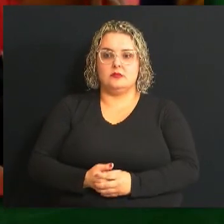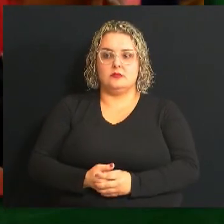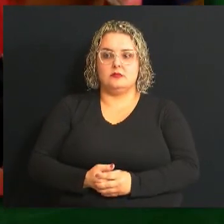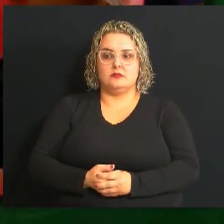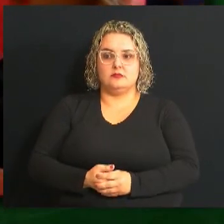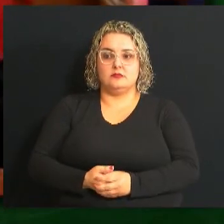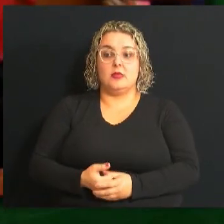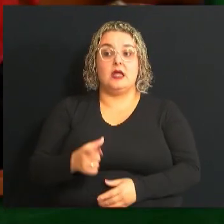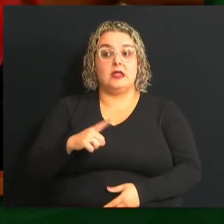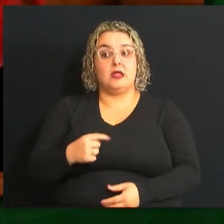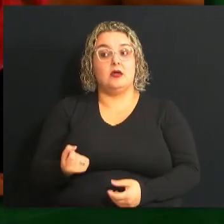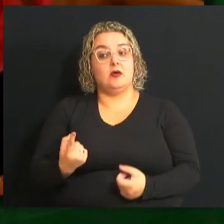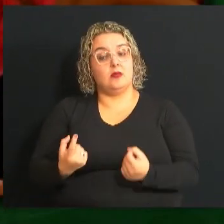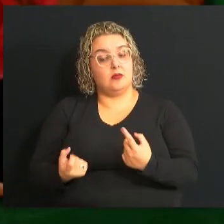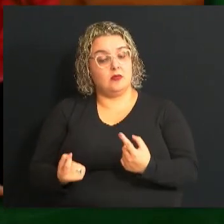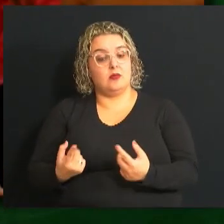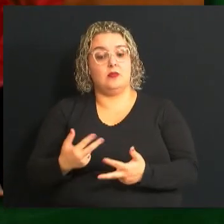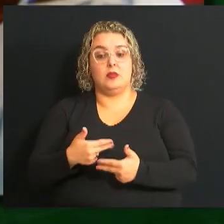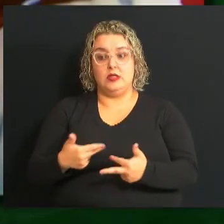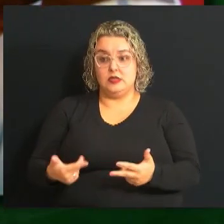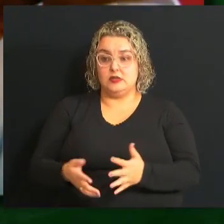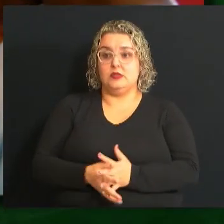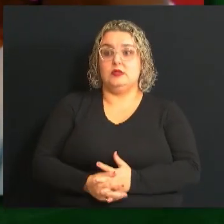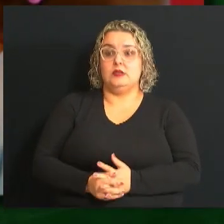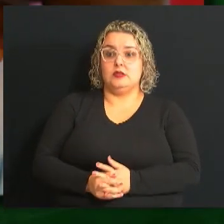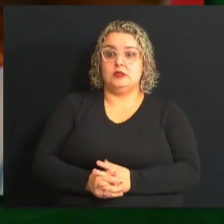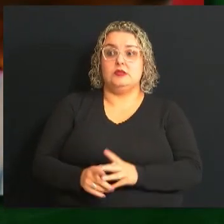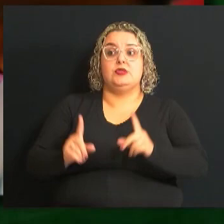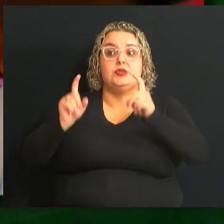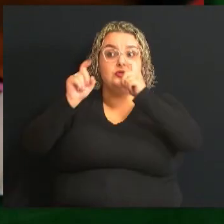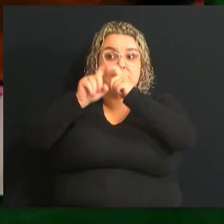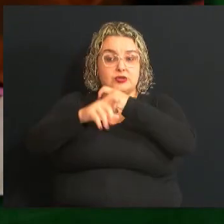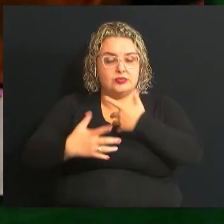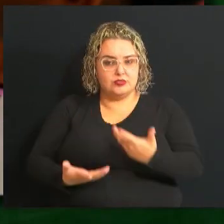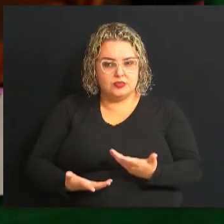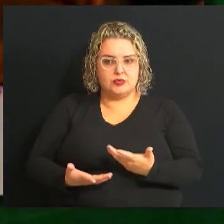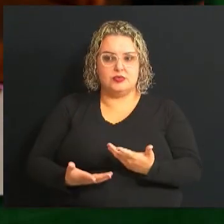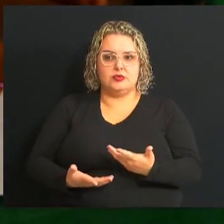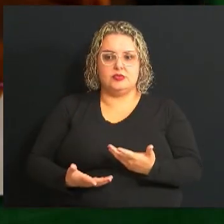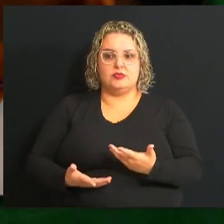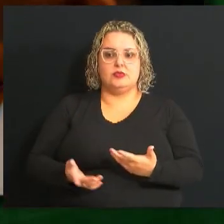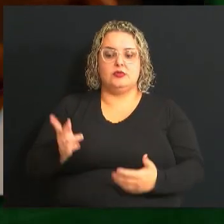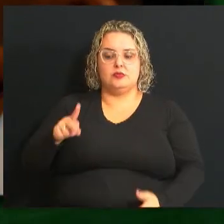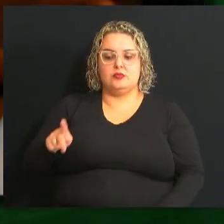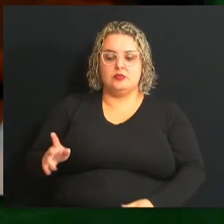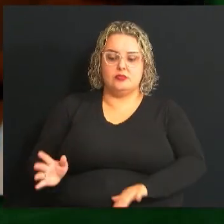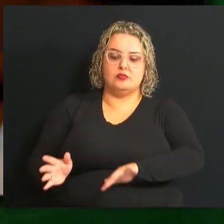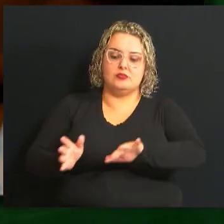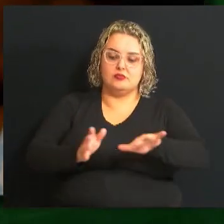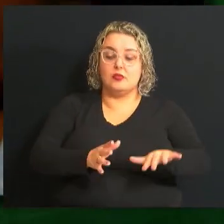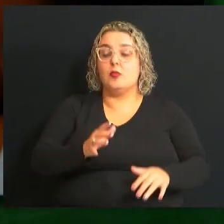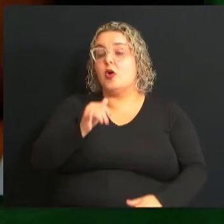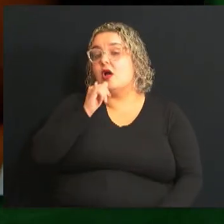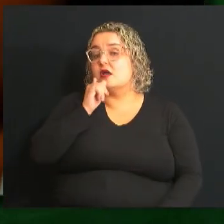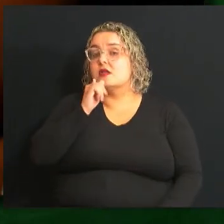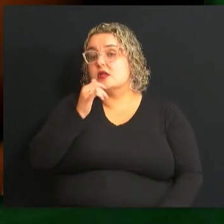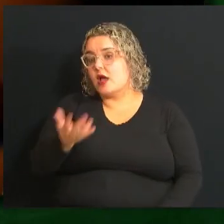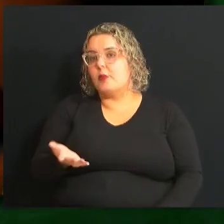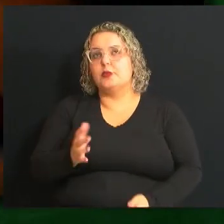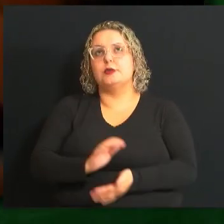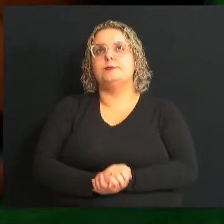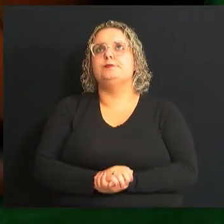algumas situações muito difíceis, né, que colocam o professor de lado, como, por exemplo,